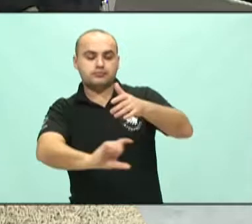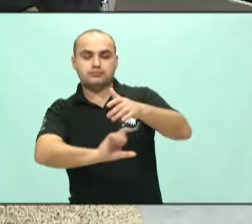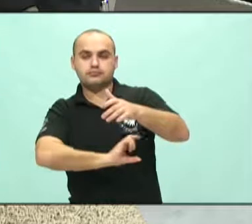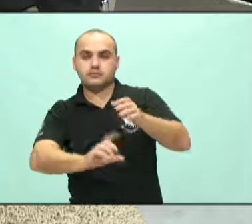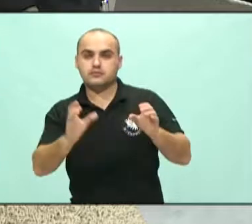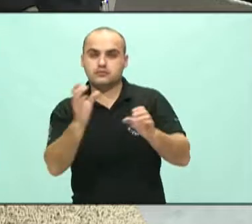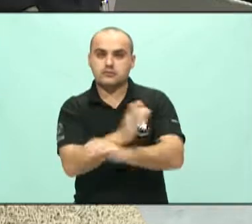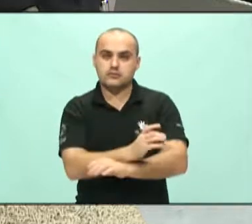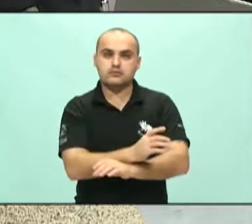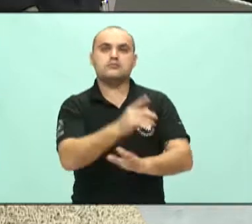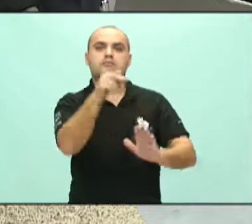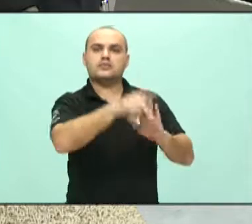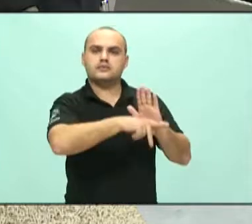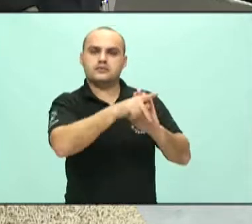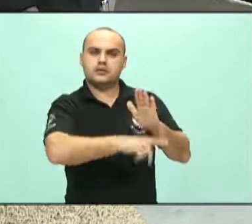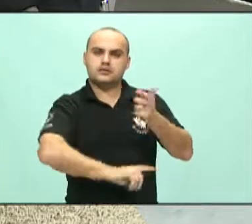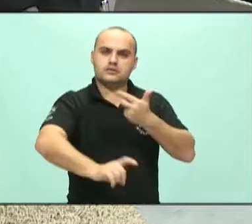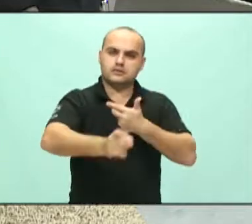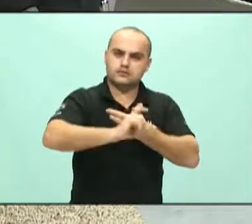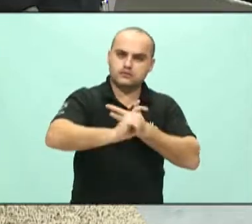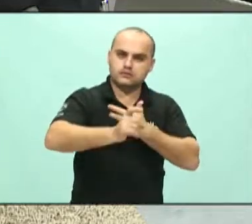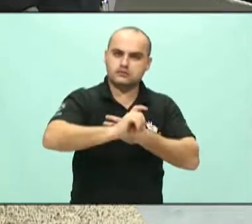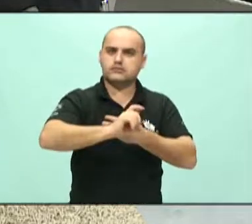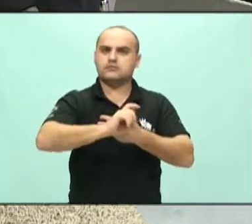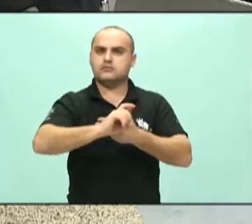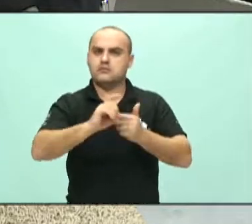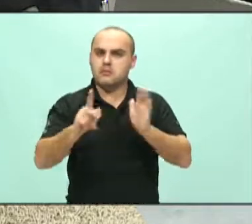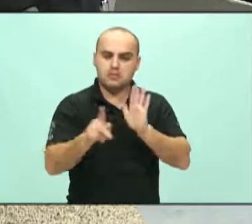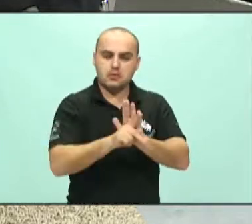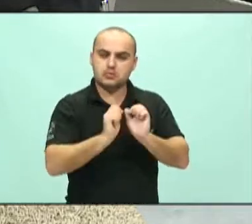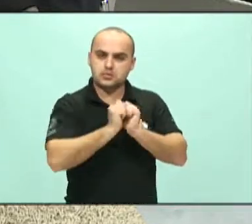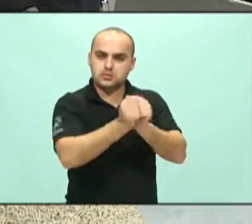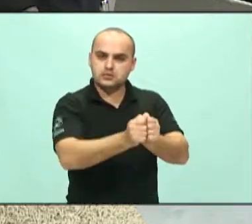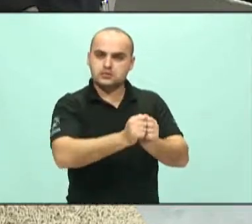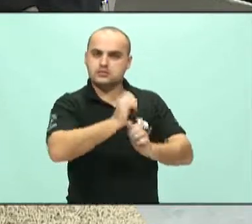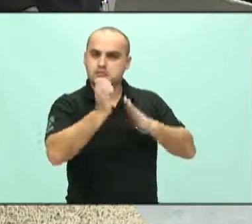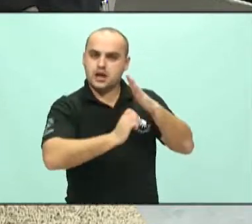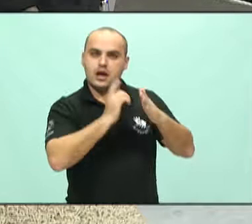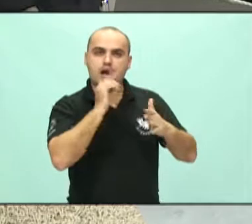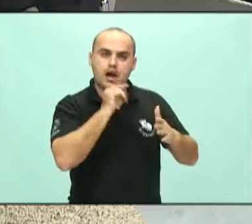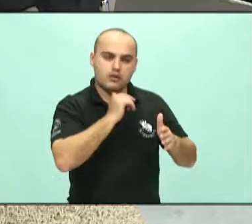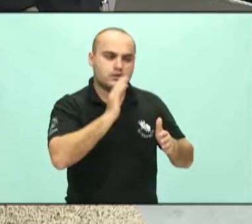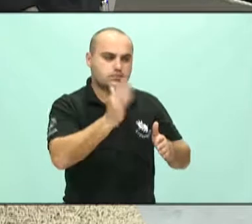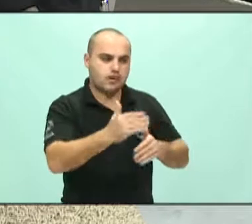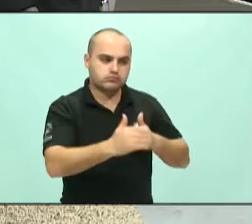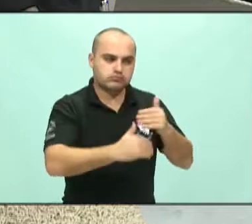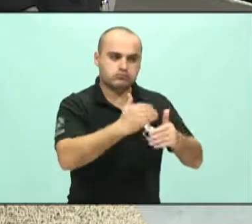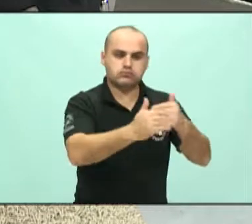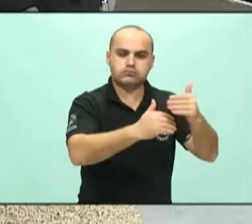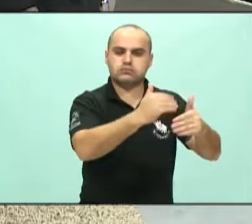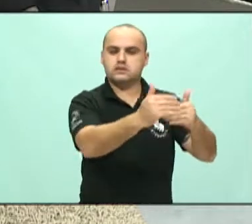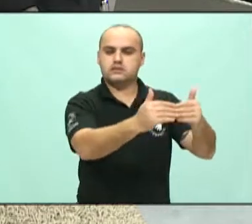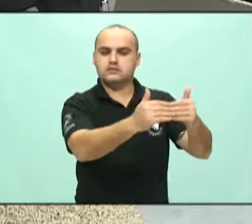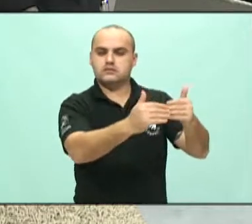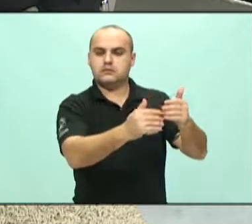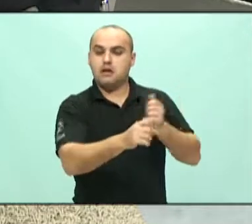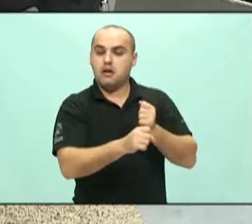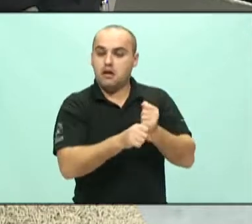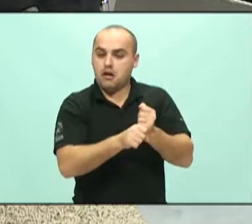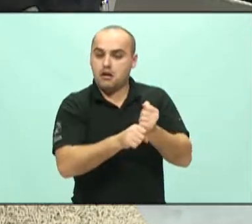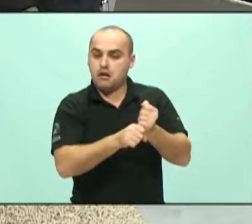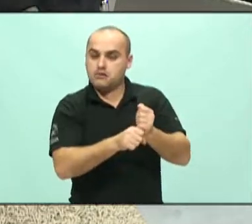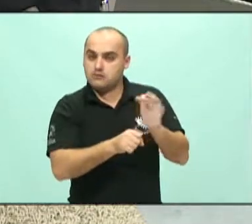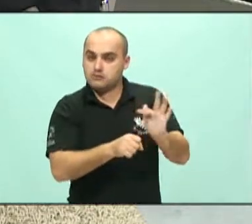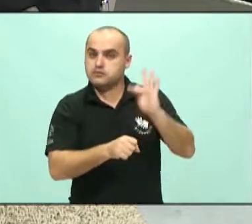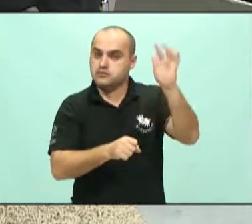e projetos do Executivo com a própria Semasa tocando em frente, que em poucos anos agora nós teremos a